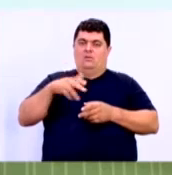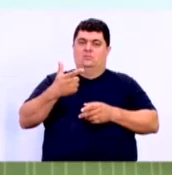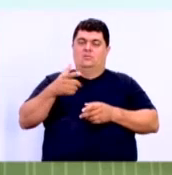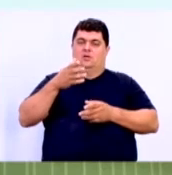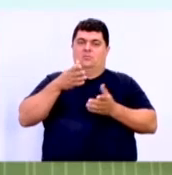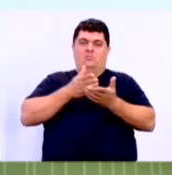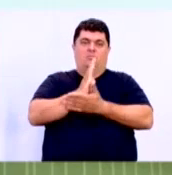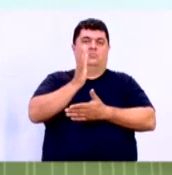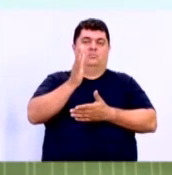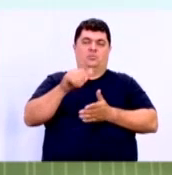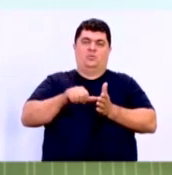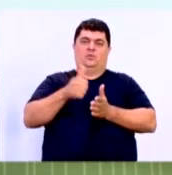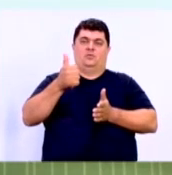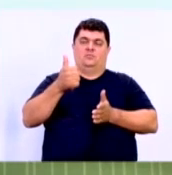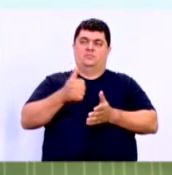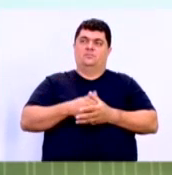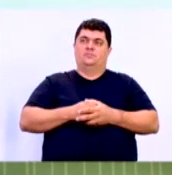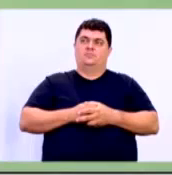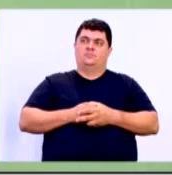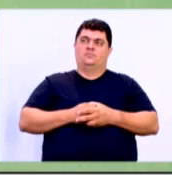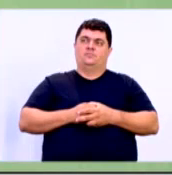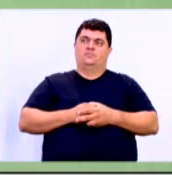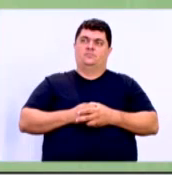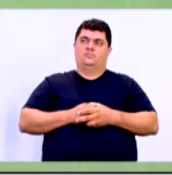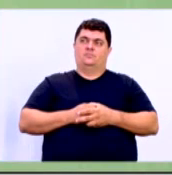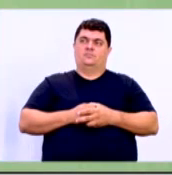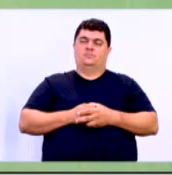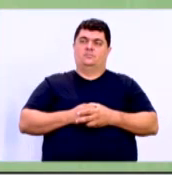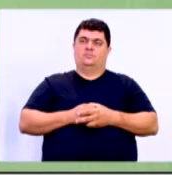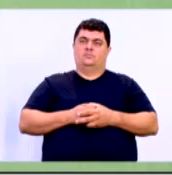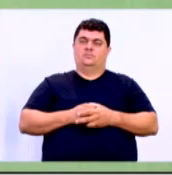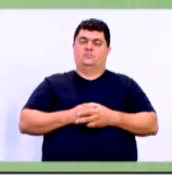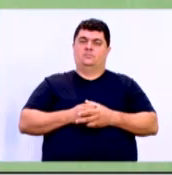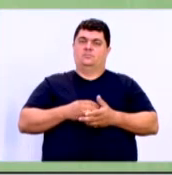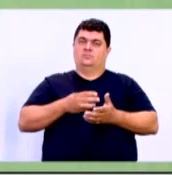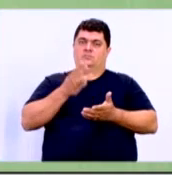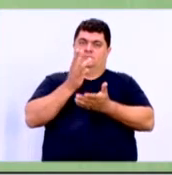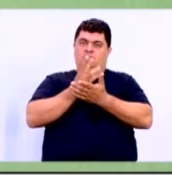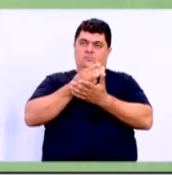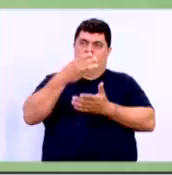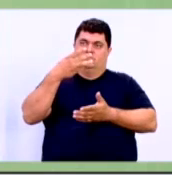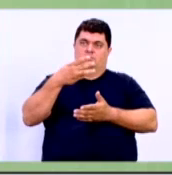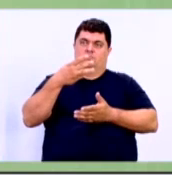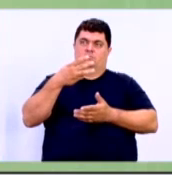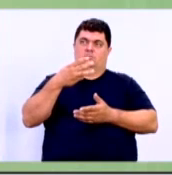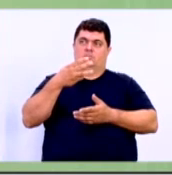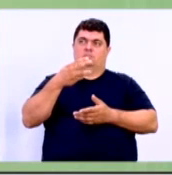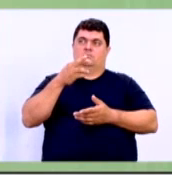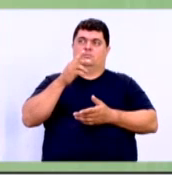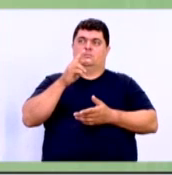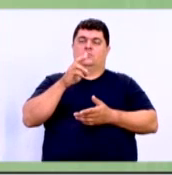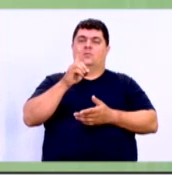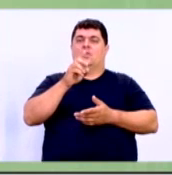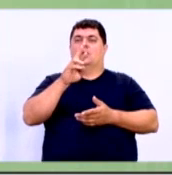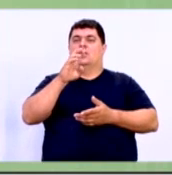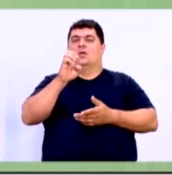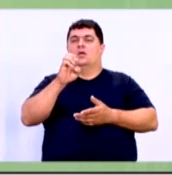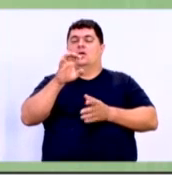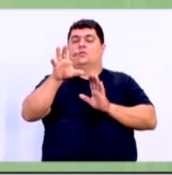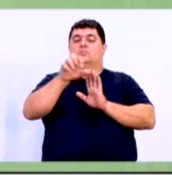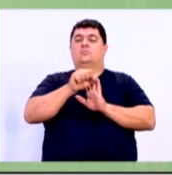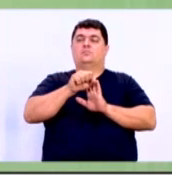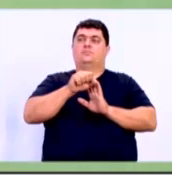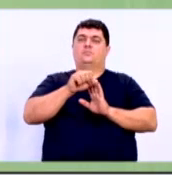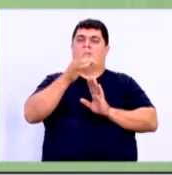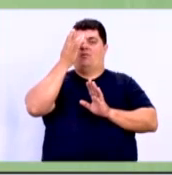mundo da primeira. Vamos lá, segunda parte. E como é o DRE pelo custeio de absorção?